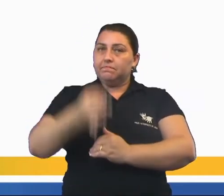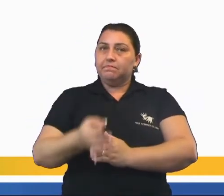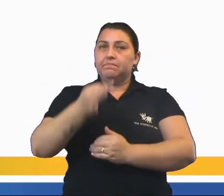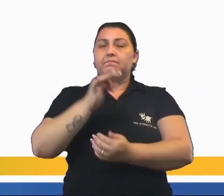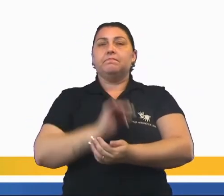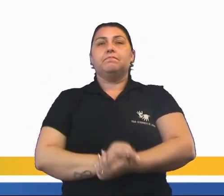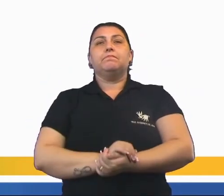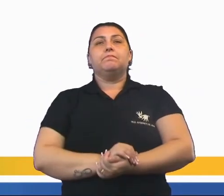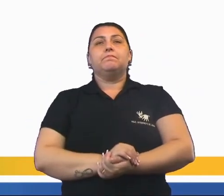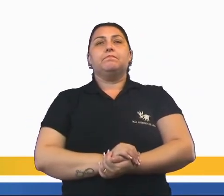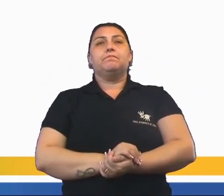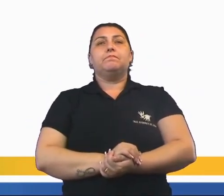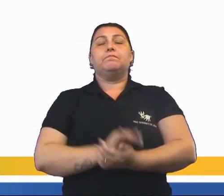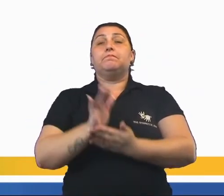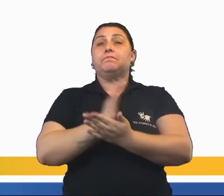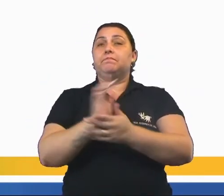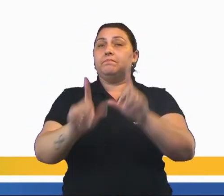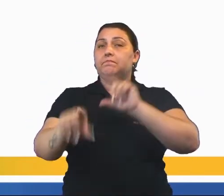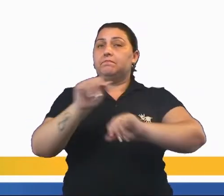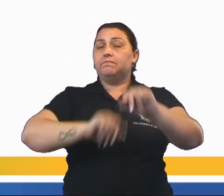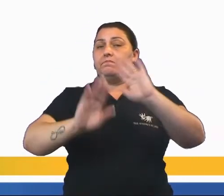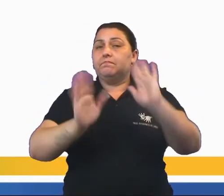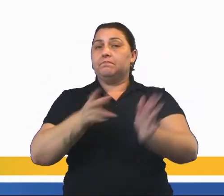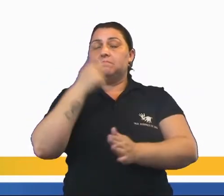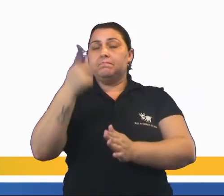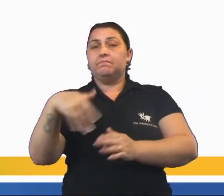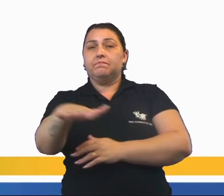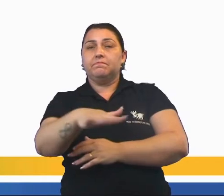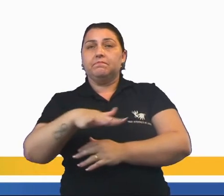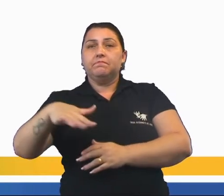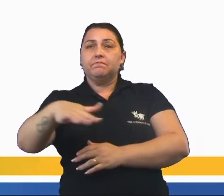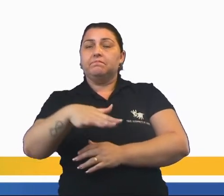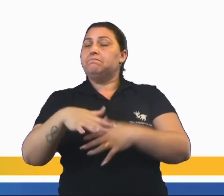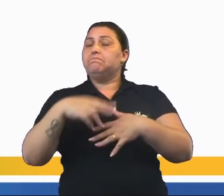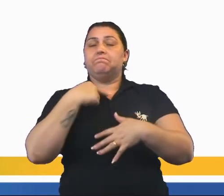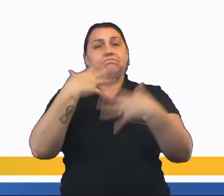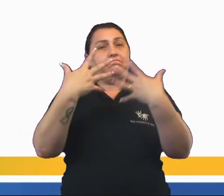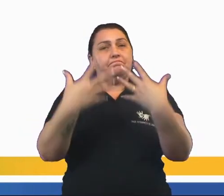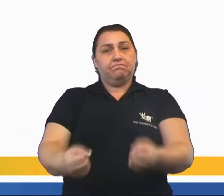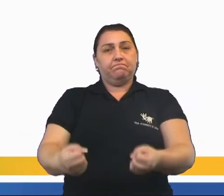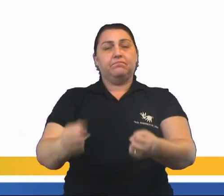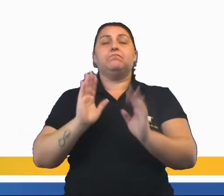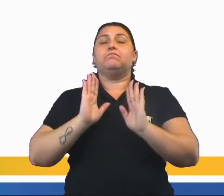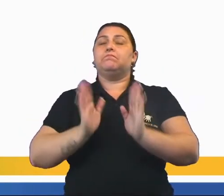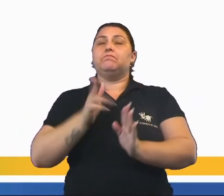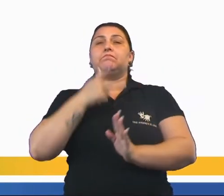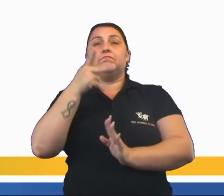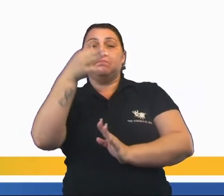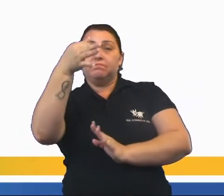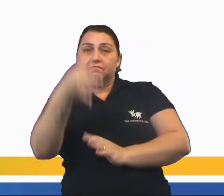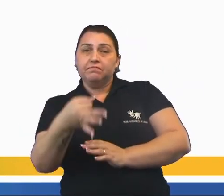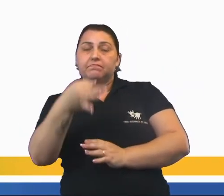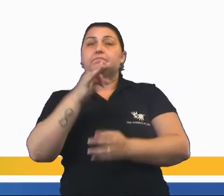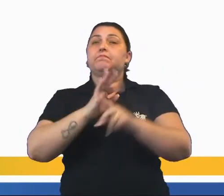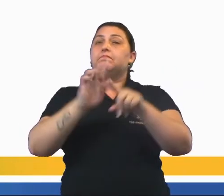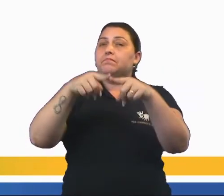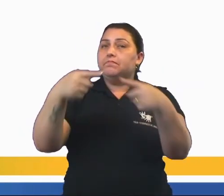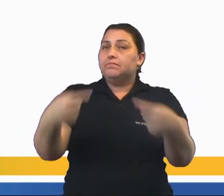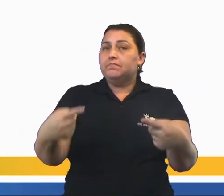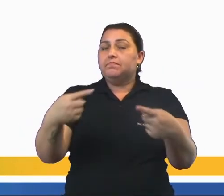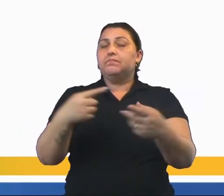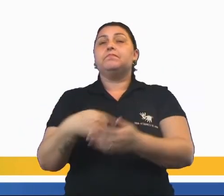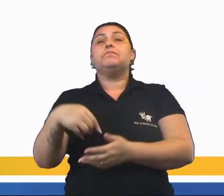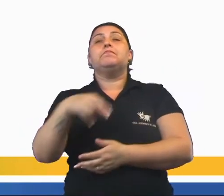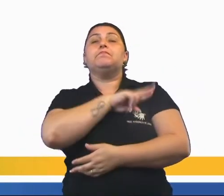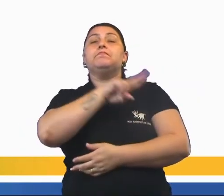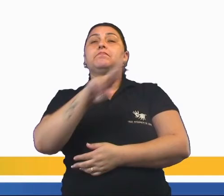certo? Evidentemente, há algumas escolhas, já falamos da sociedade que uma religião pode não aceitar, a gente já falou isso, certo? Mas